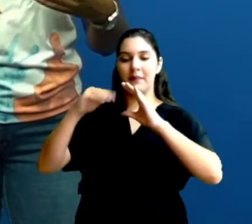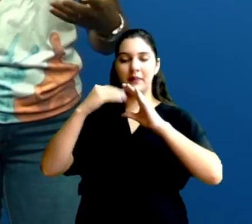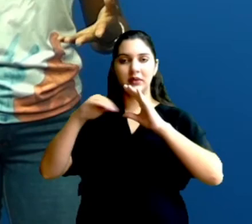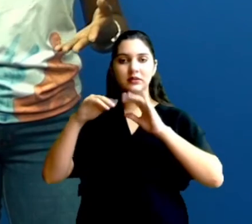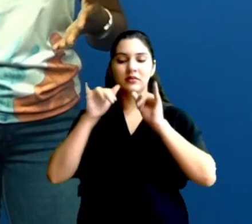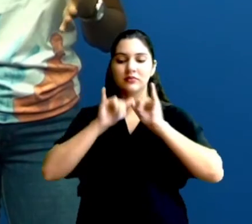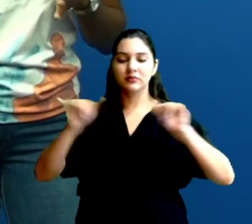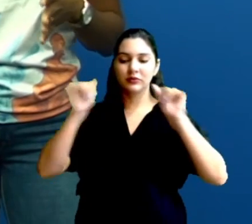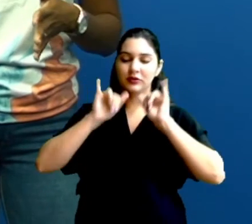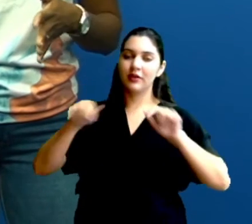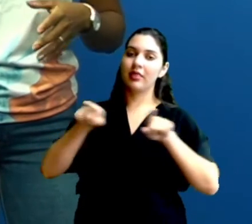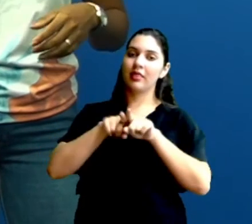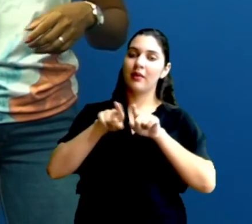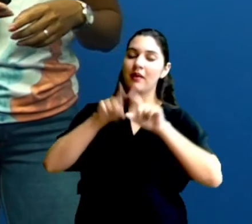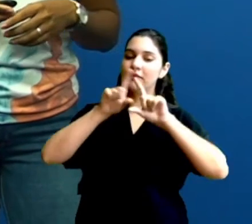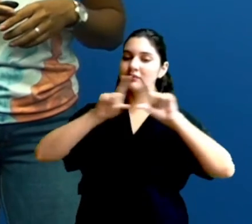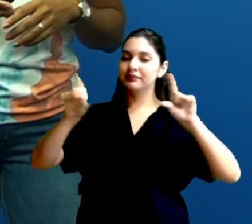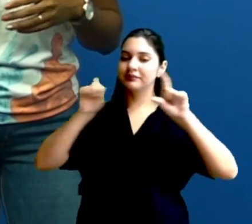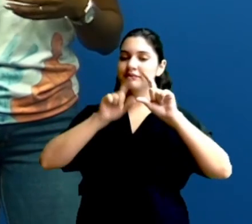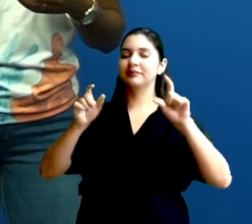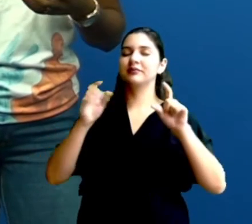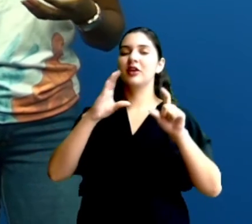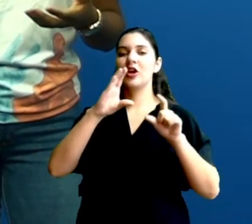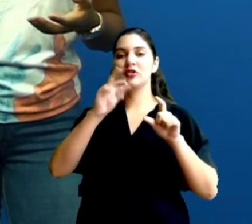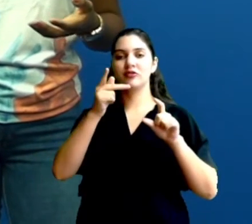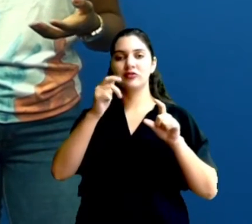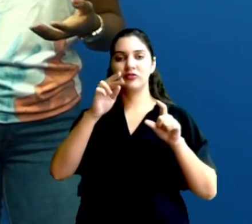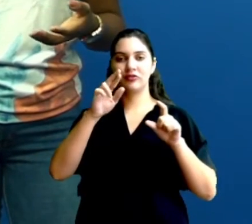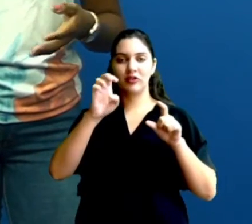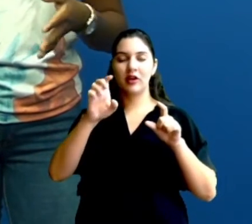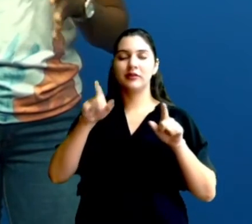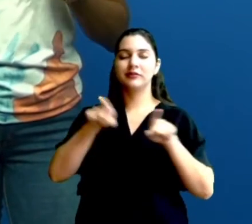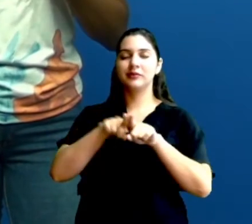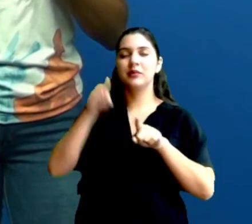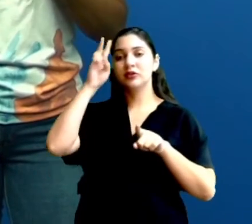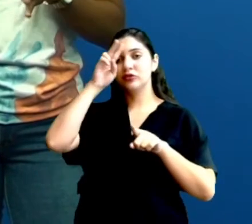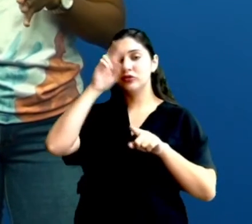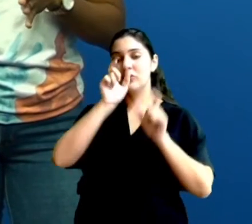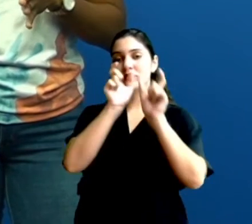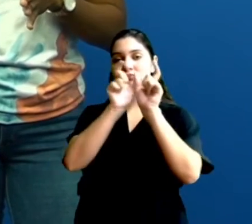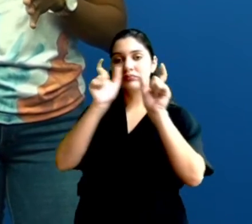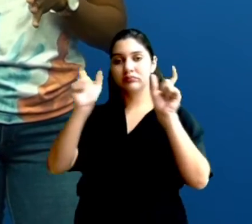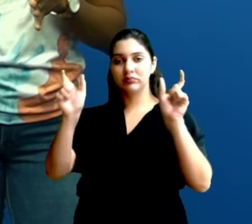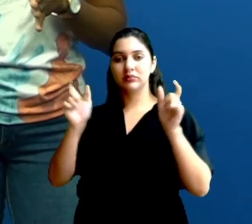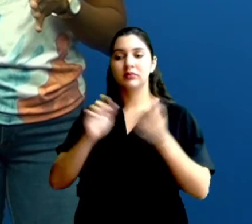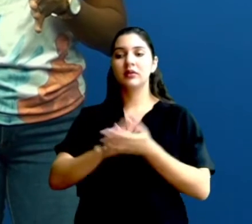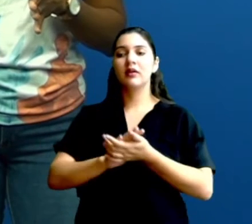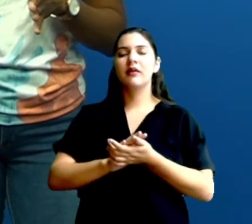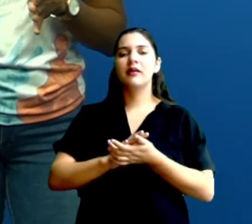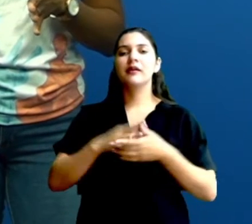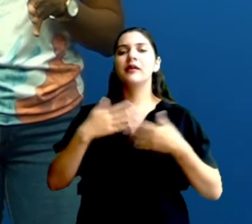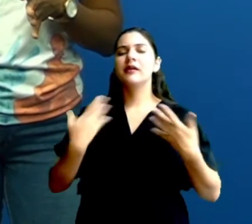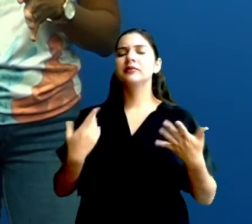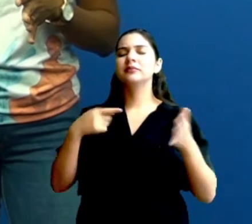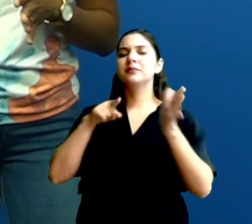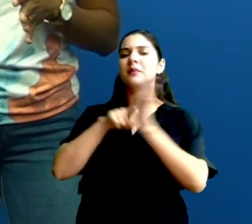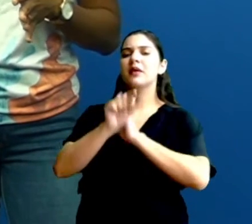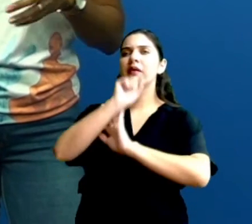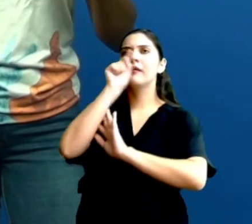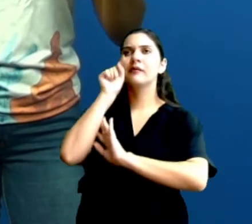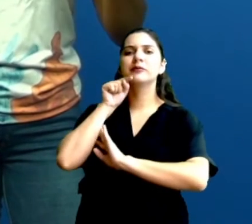também nas charges e nas tirinhas, também em histórias em quadrinhos. Aí a gente vem com a